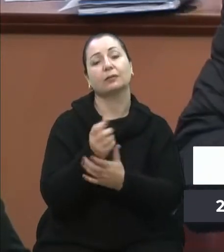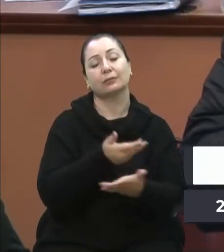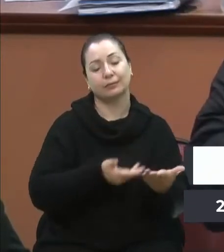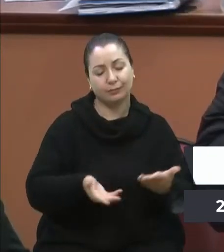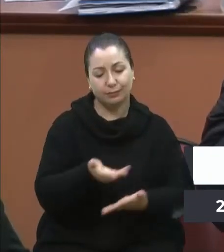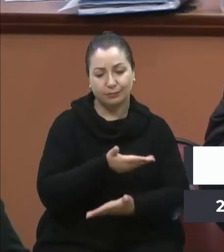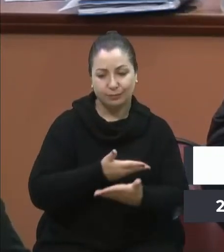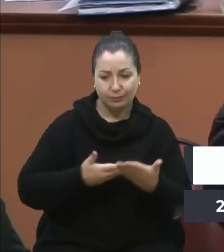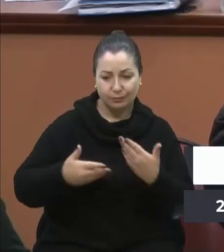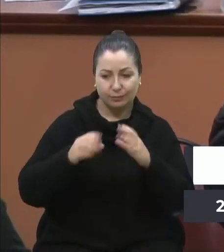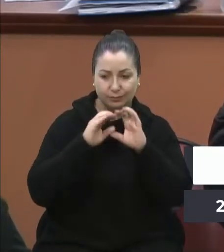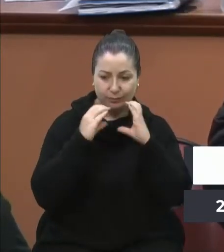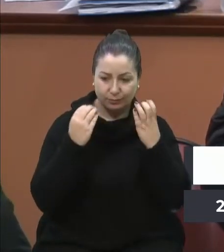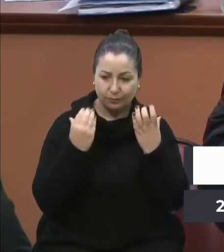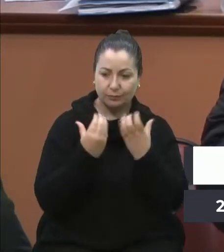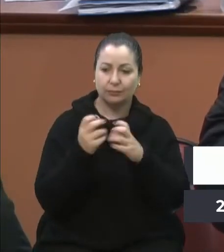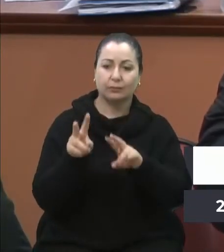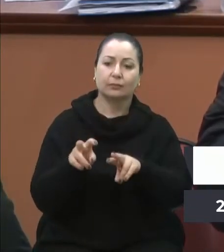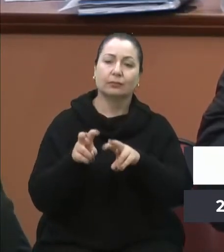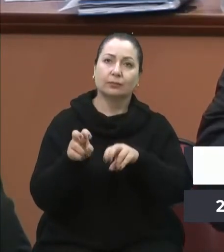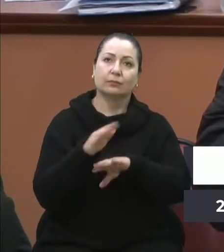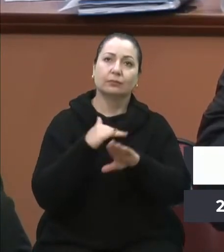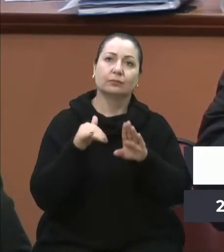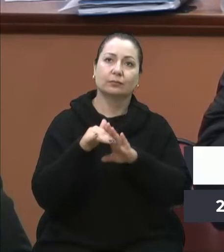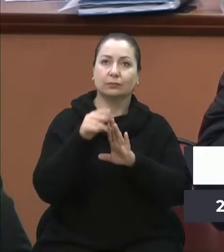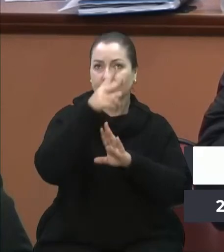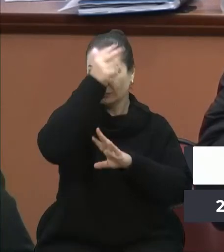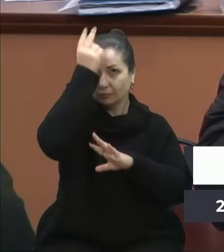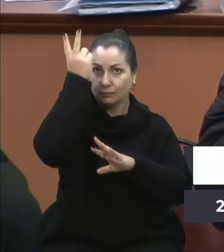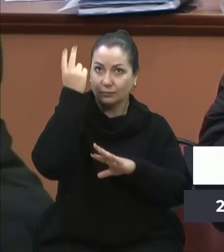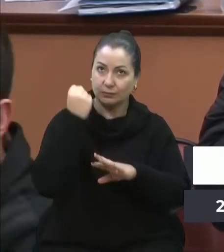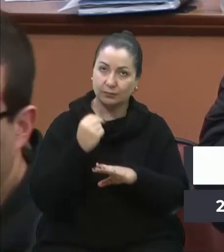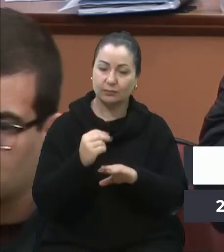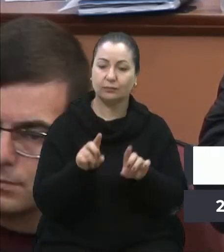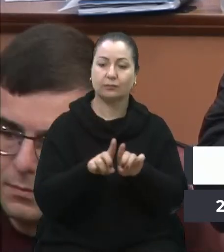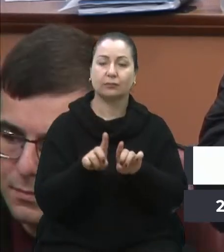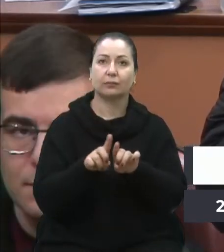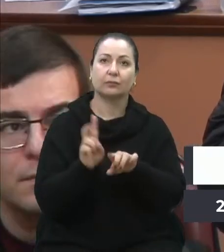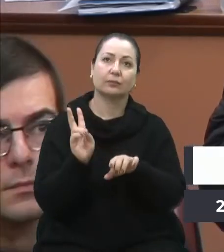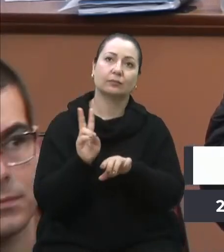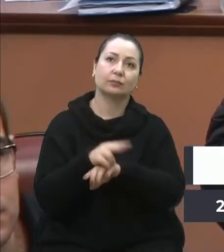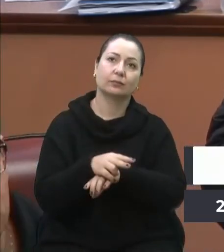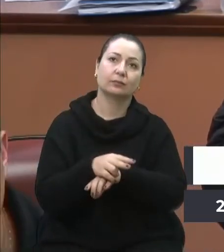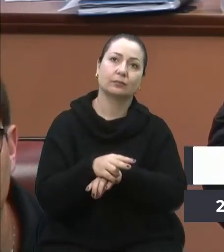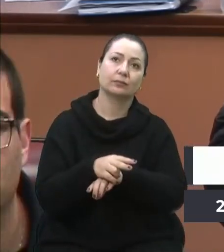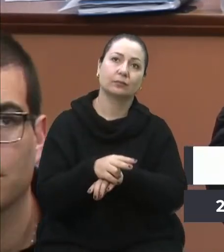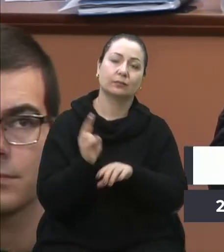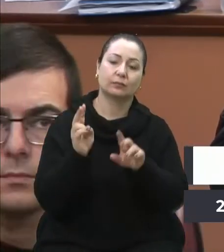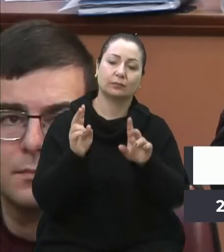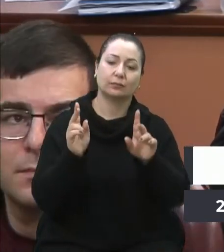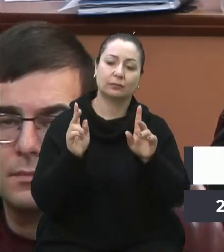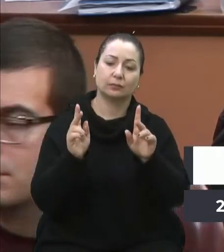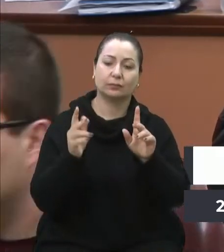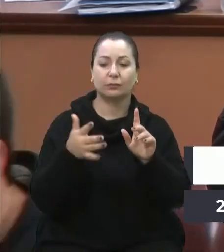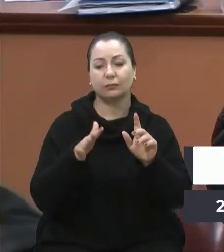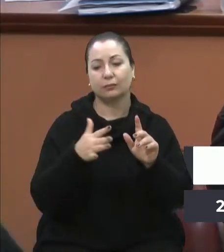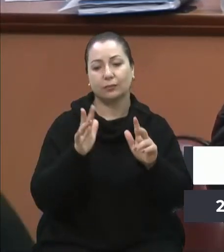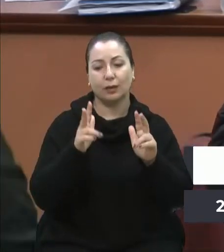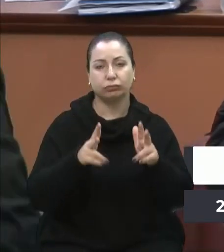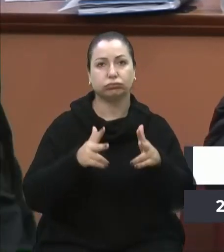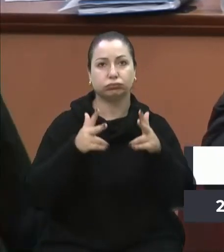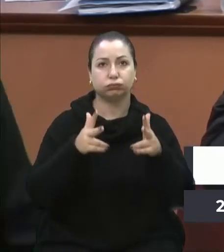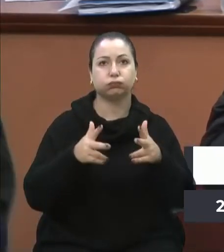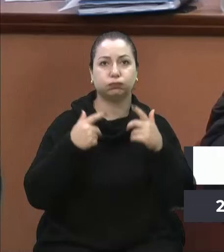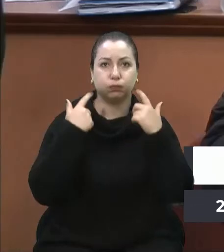todas as comunidades rurais do nosso município, tendo em vista a possibilidade de contratação de serviço de maquinário agrícola através de chamamento